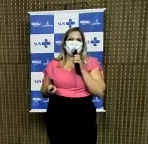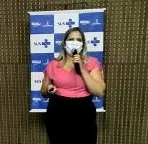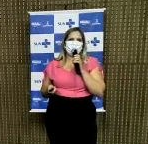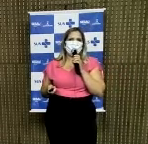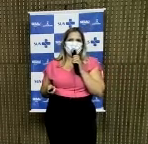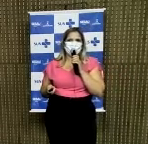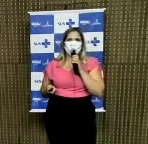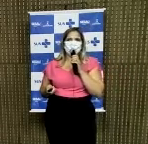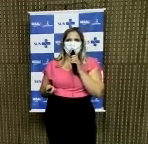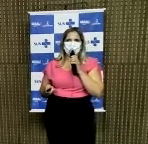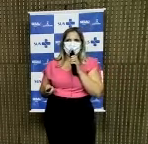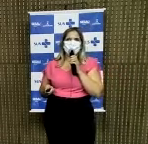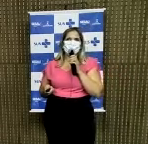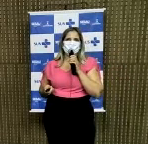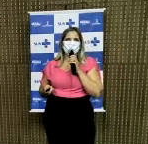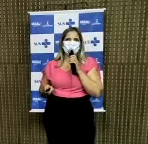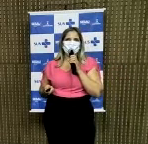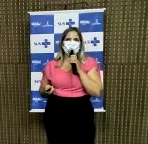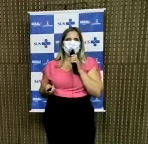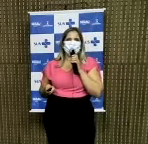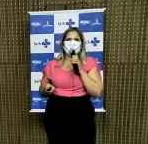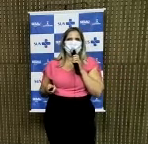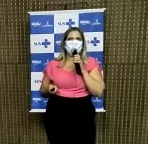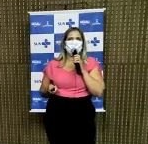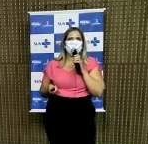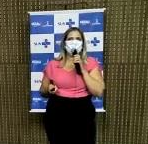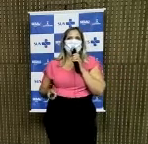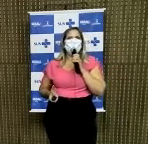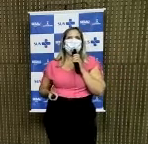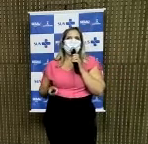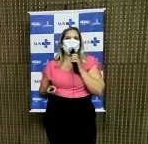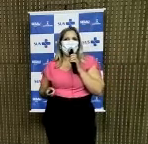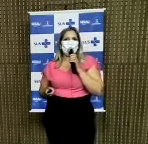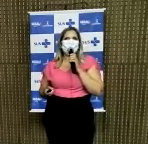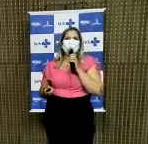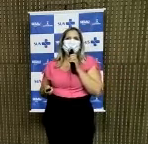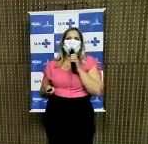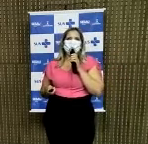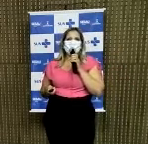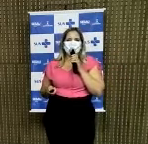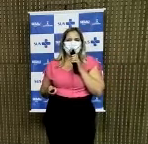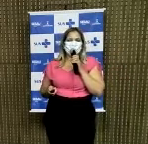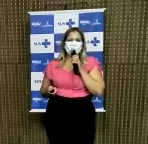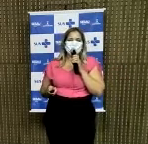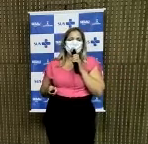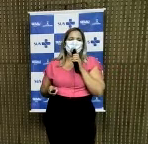reinventar, e eu agradeço imensamente a minha equipe, o NASF, eu acho que o NASF foi o pioneiro, né, a Eliana chegou ali,